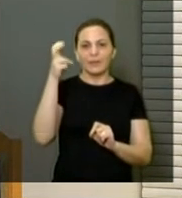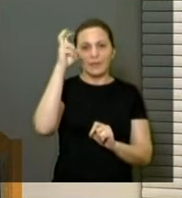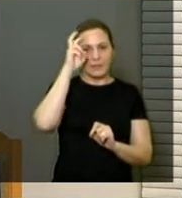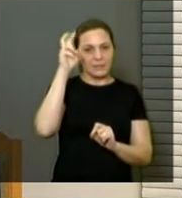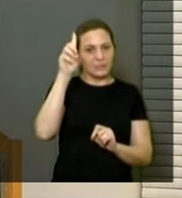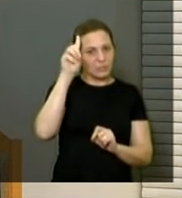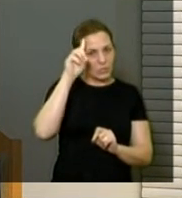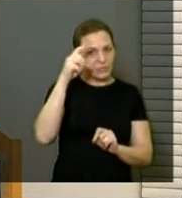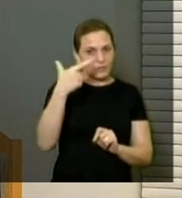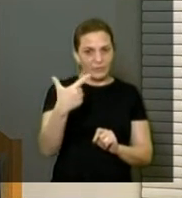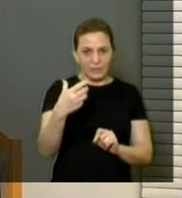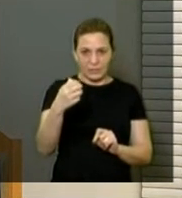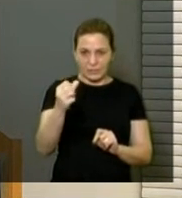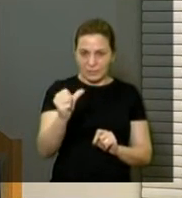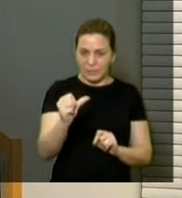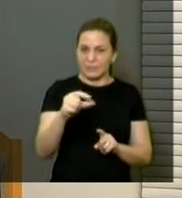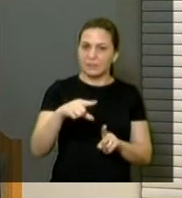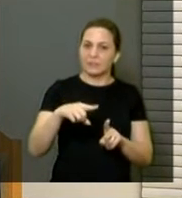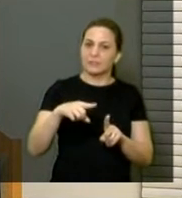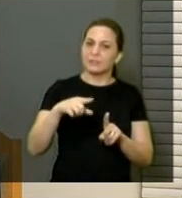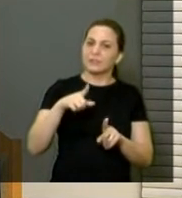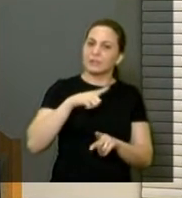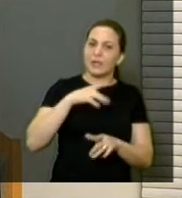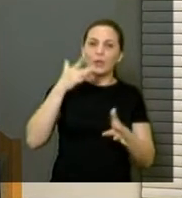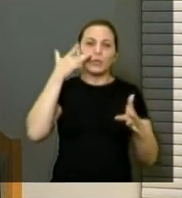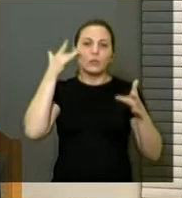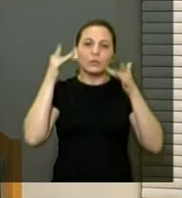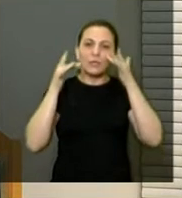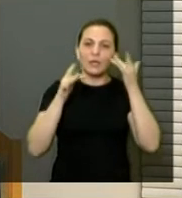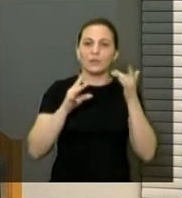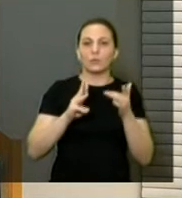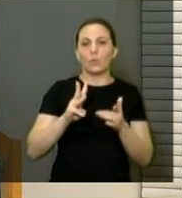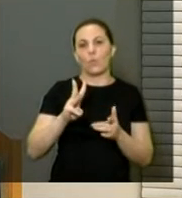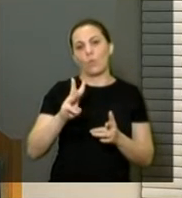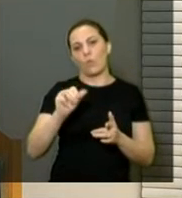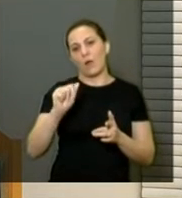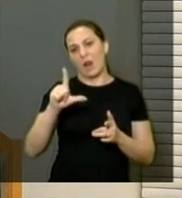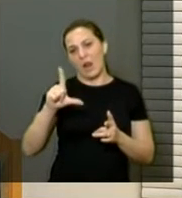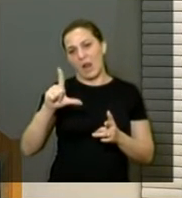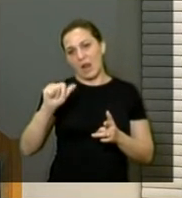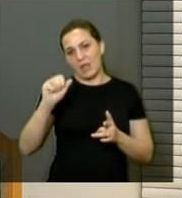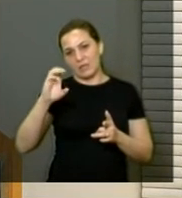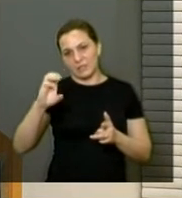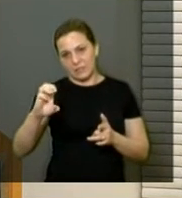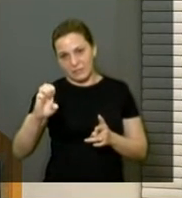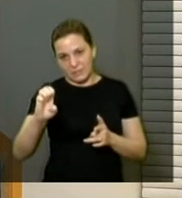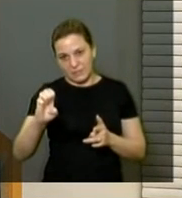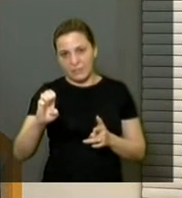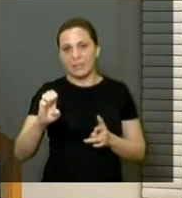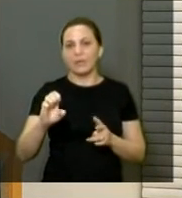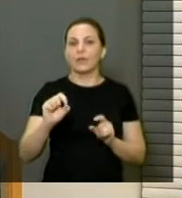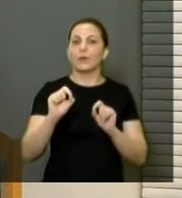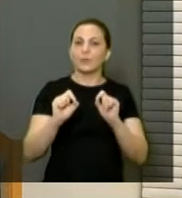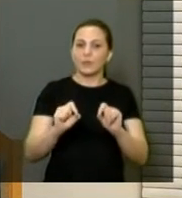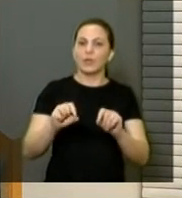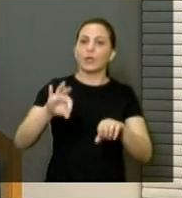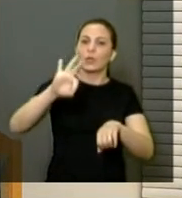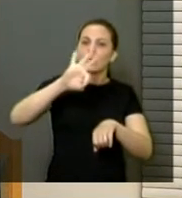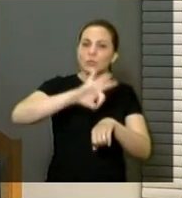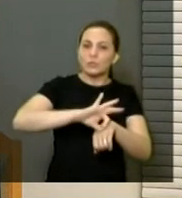dia 26 nós teremos aqui no teatro alla se a apresentação da peça ausentes do nosso professor do núcleo de formação